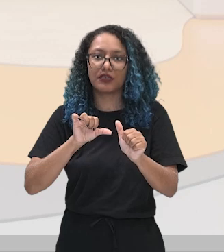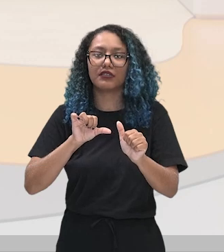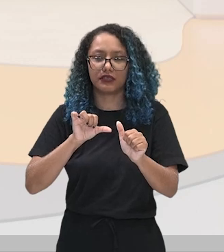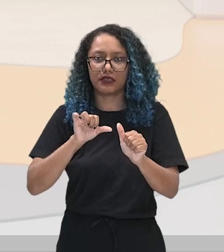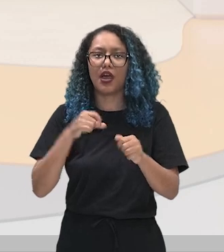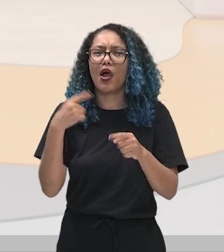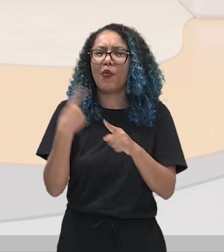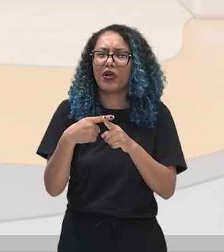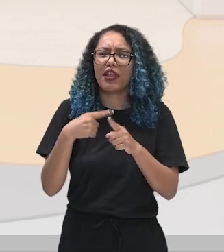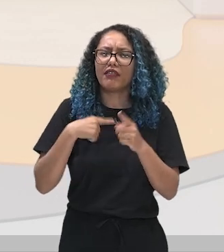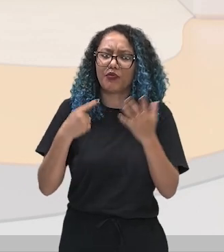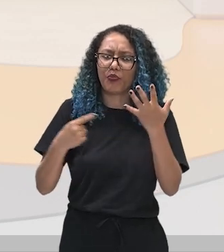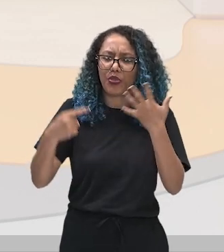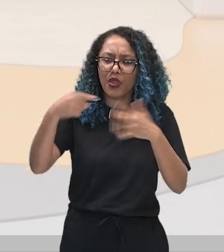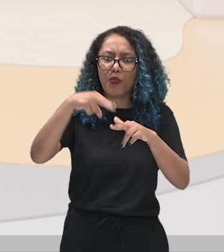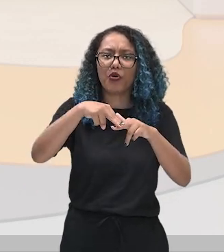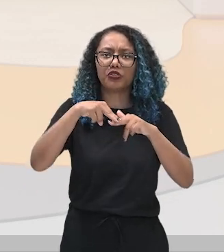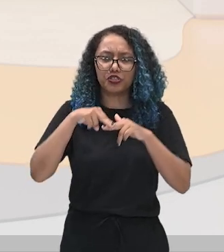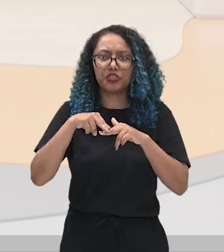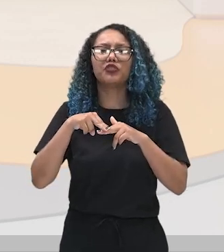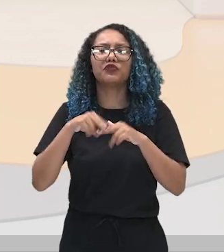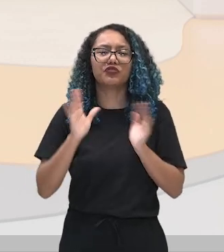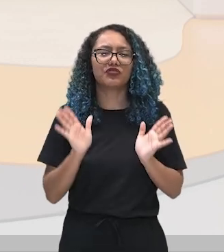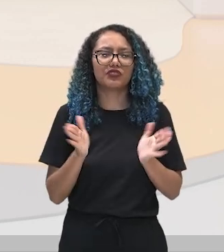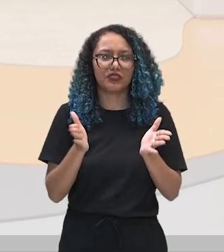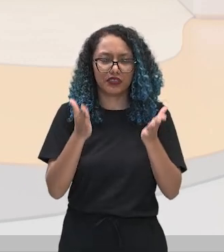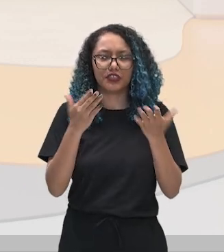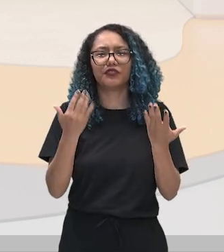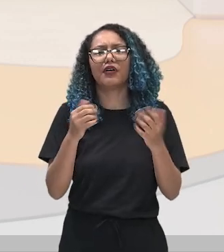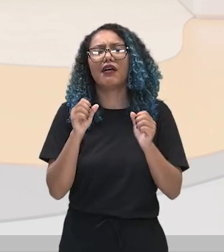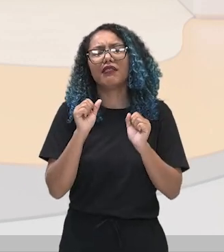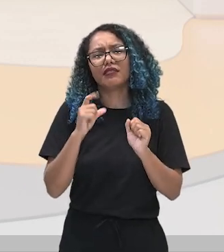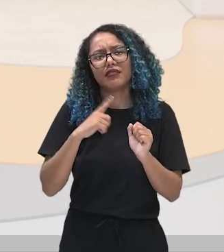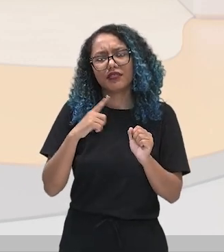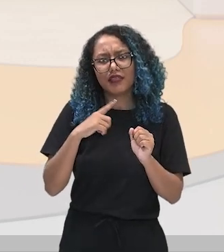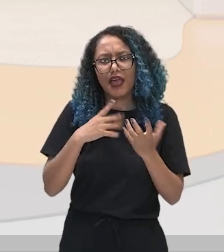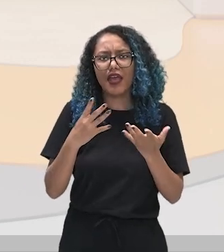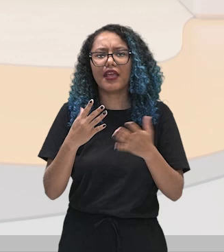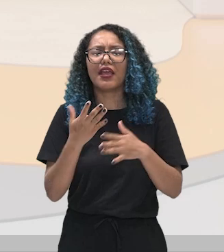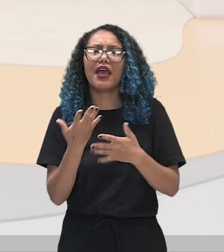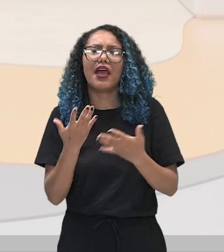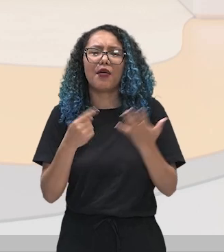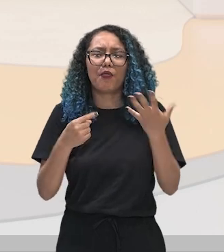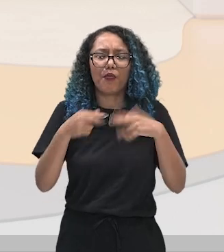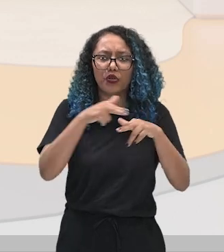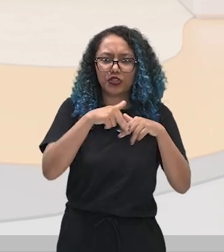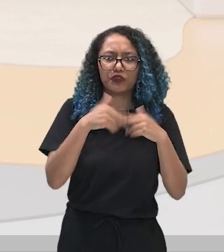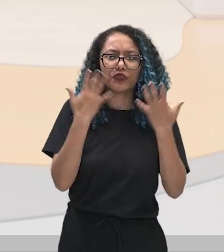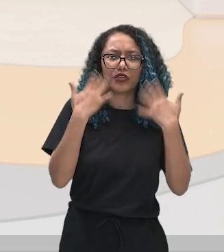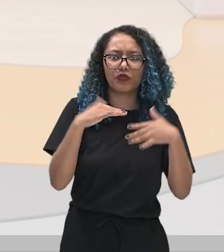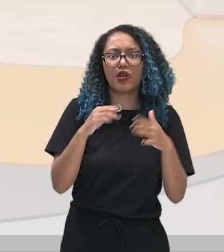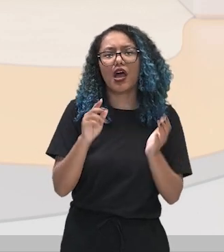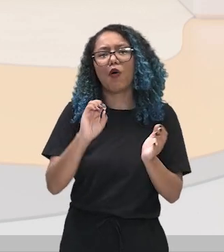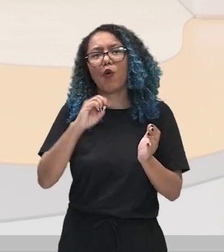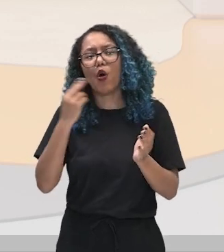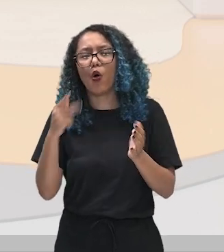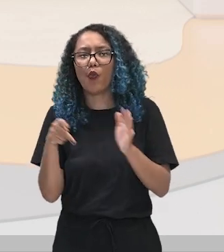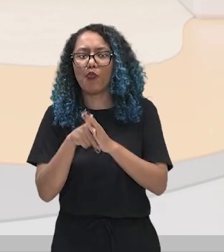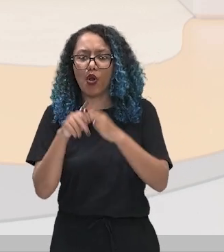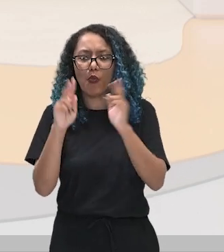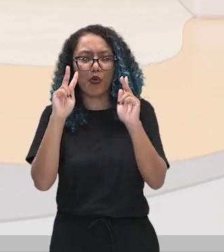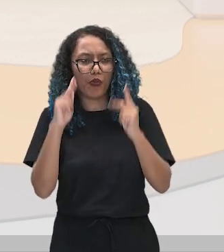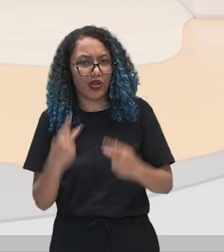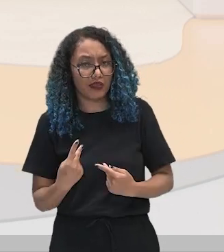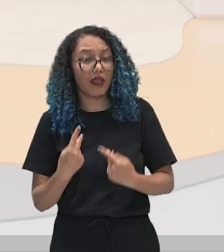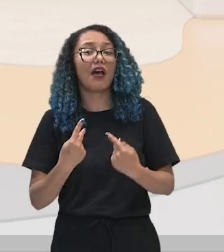a atingir a Europa. São fatores naturais, são fatores causados pelo homem, e é isso que a gente vai entender